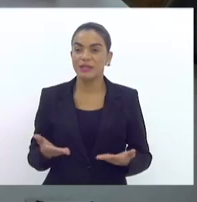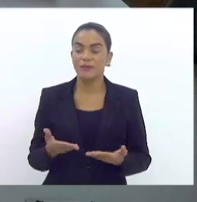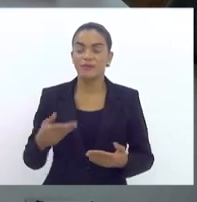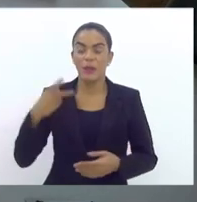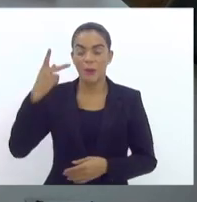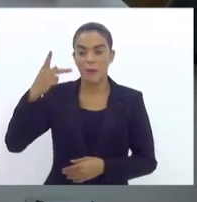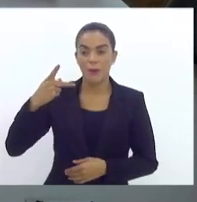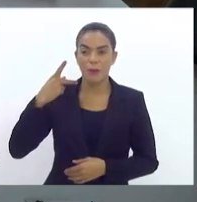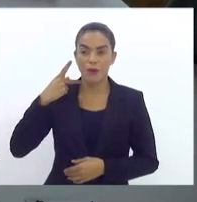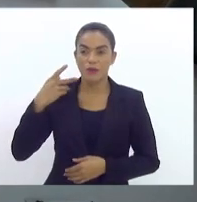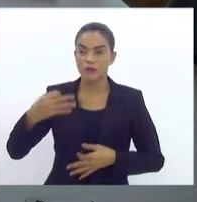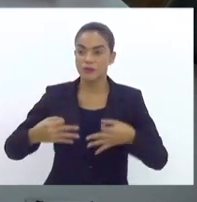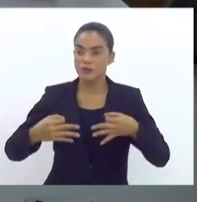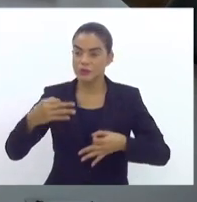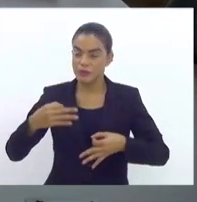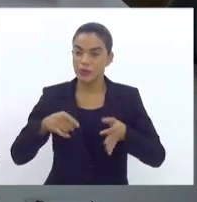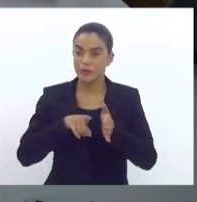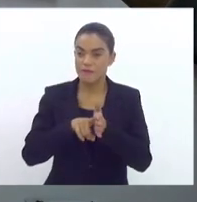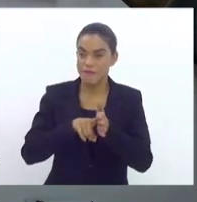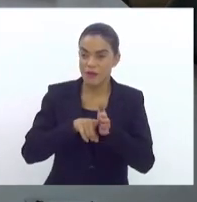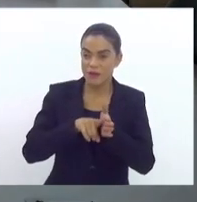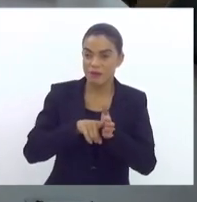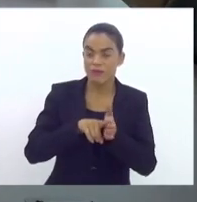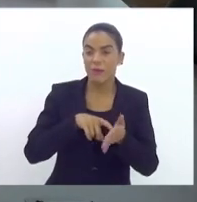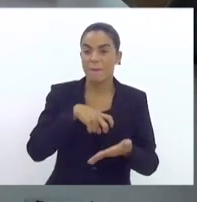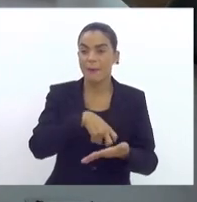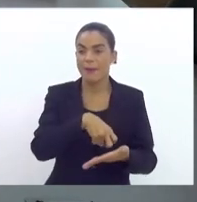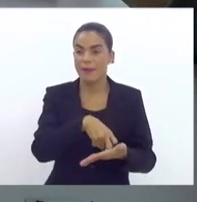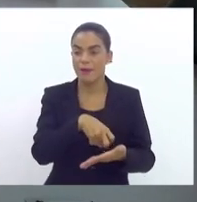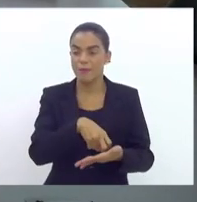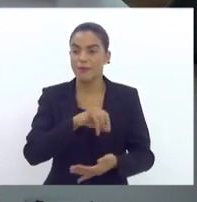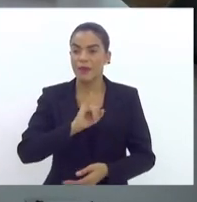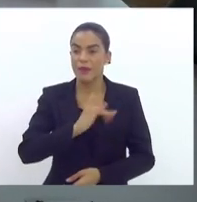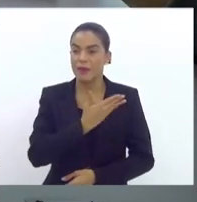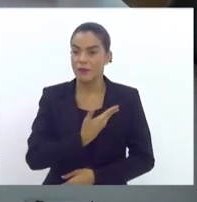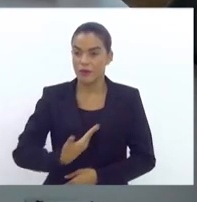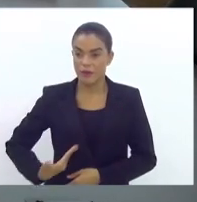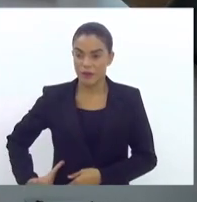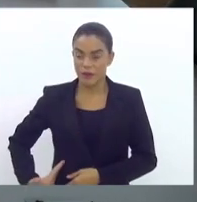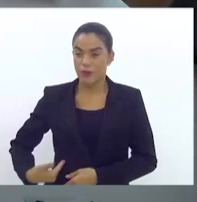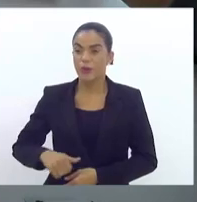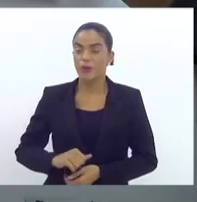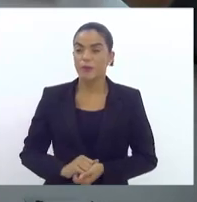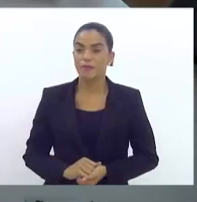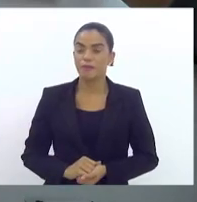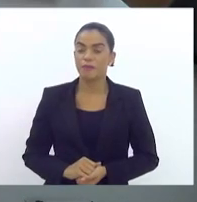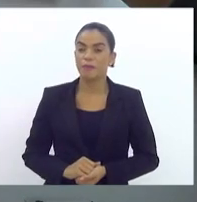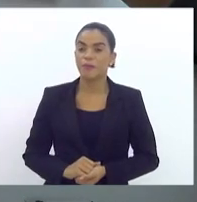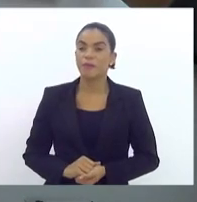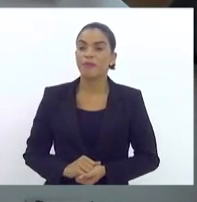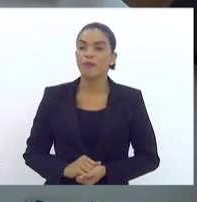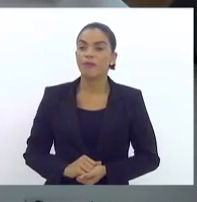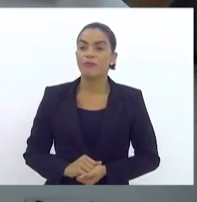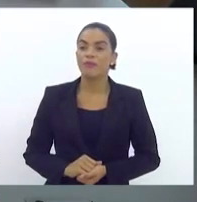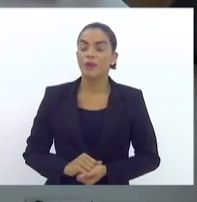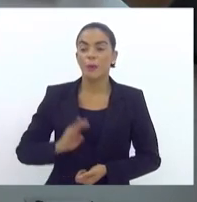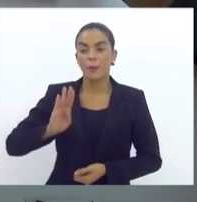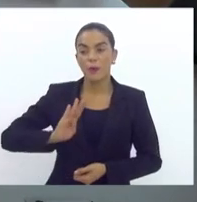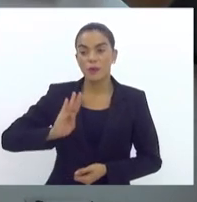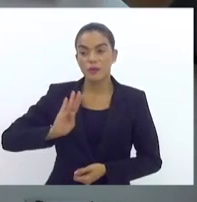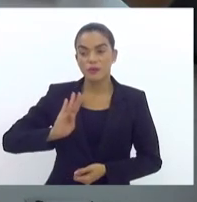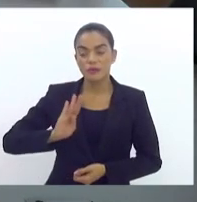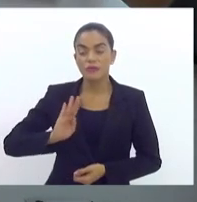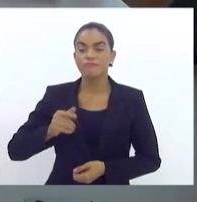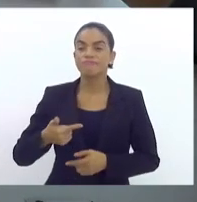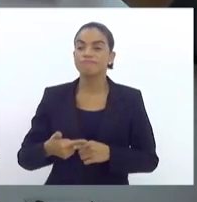promotoria de Justiça de investigação penal territorial ilha do governador e Bonsucesso é um membro do